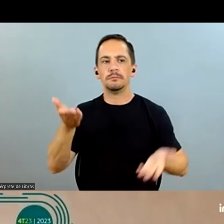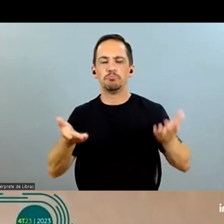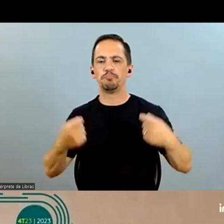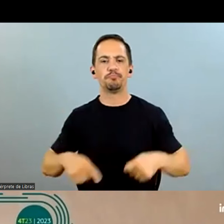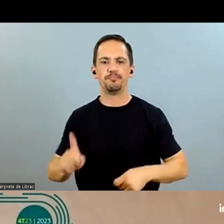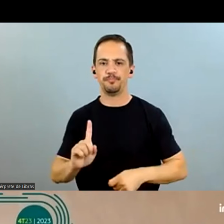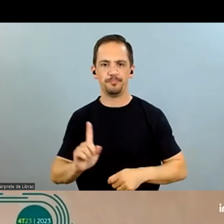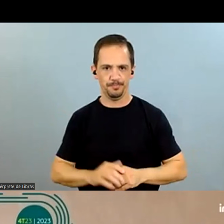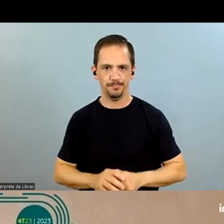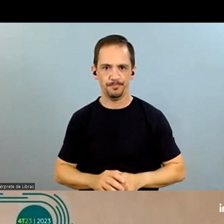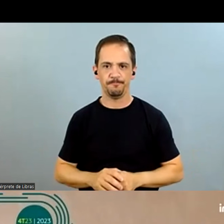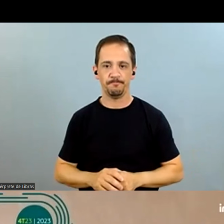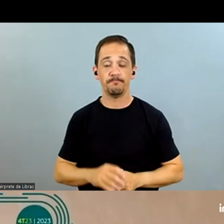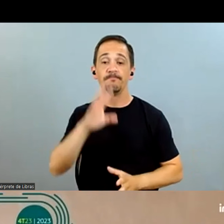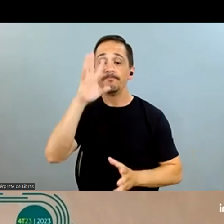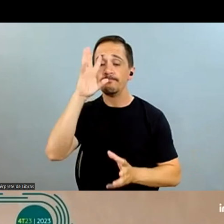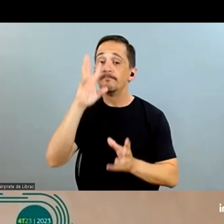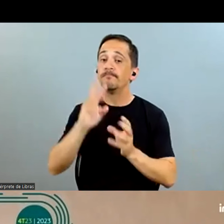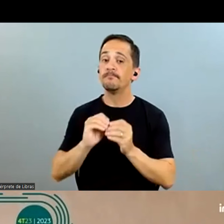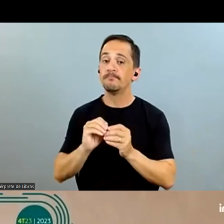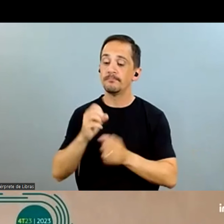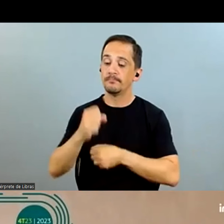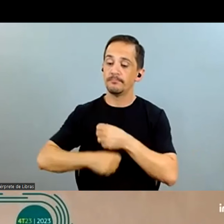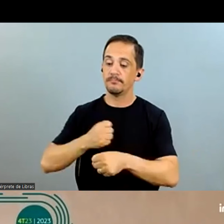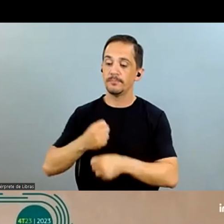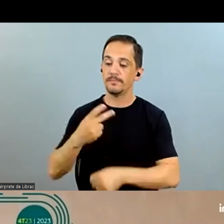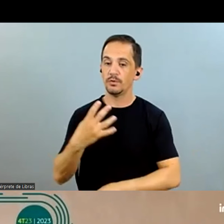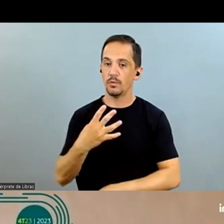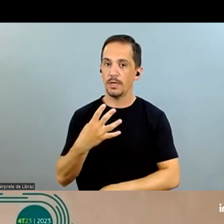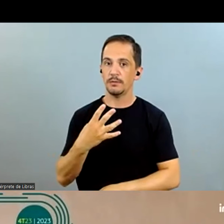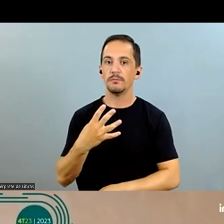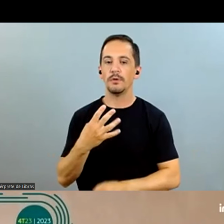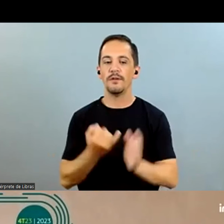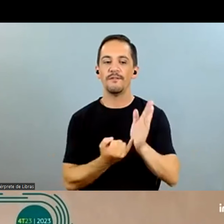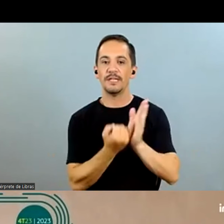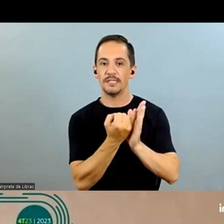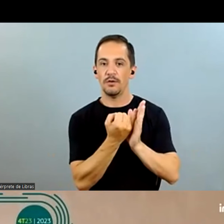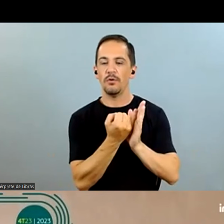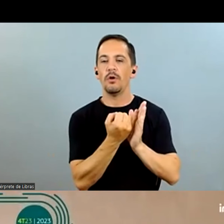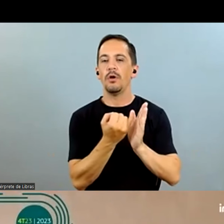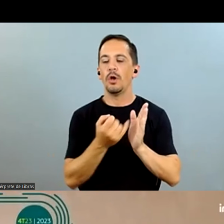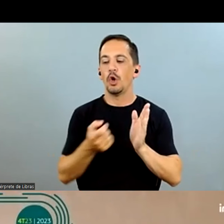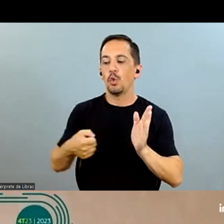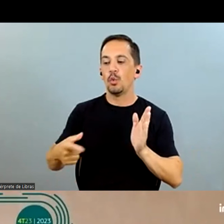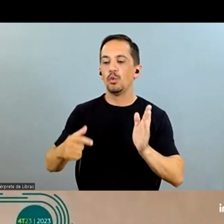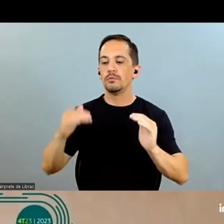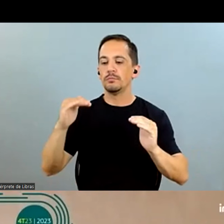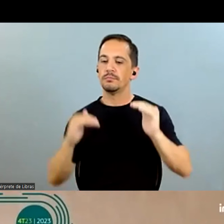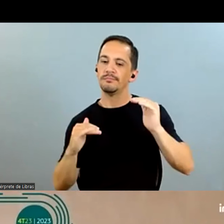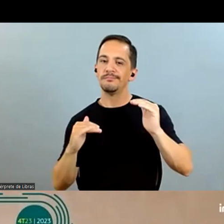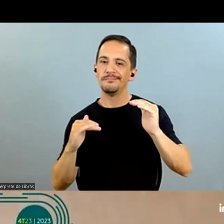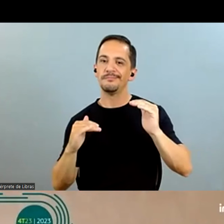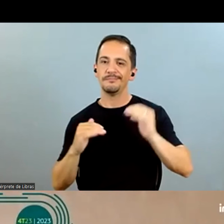que que o teu custo ele em 2024 ele sobe abaixo de inflação dado essas essas essas variáveis que você colocou Ou